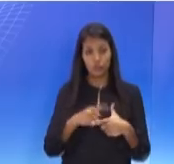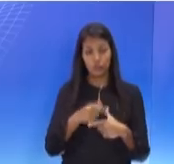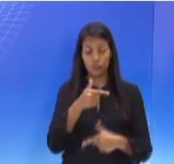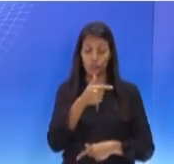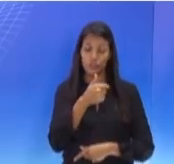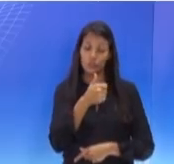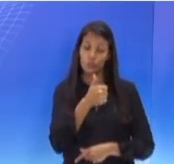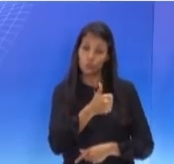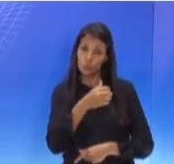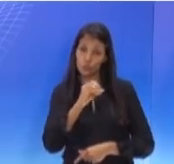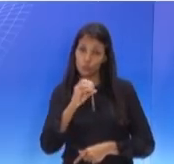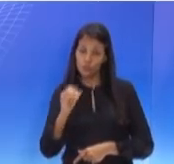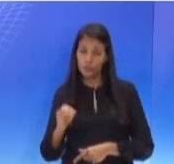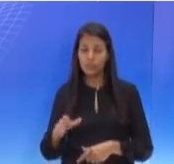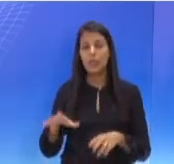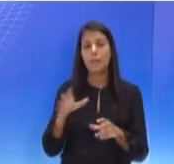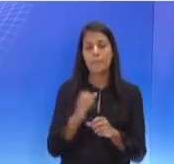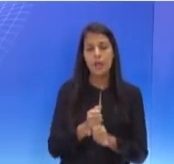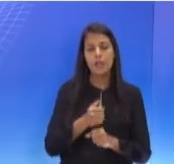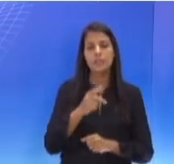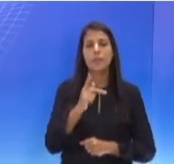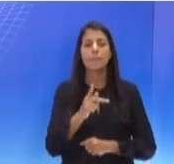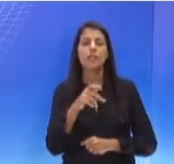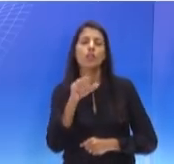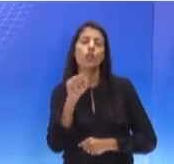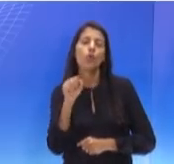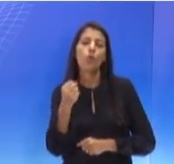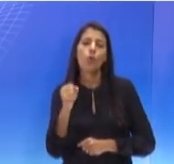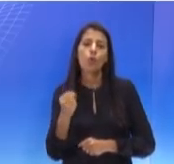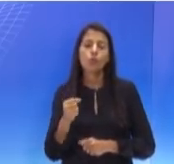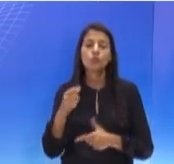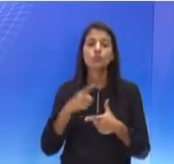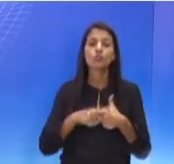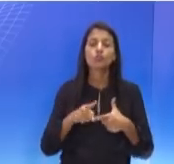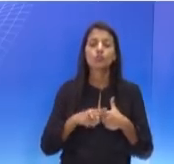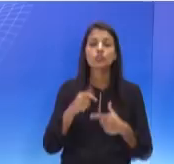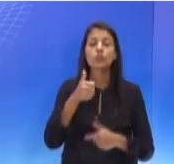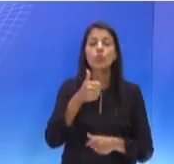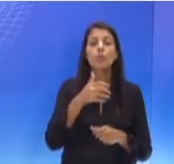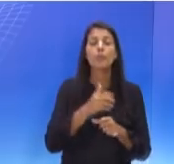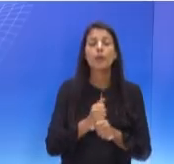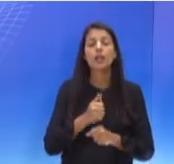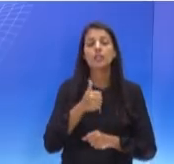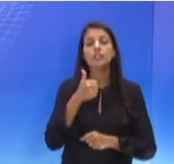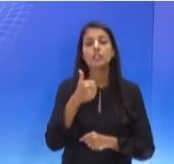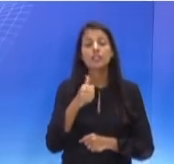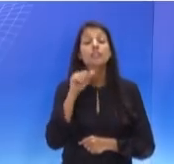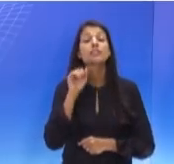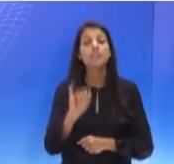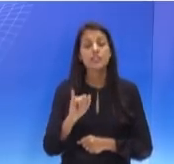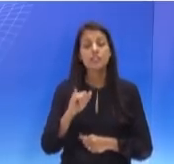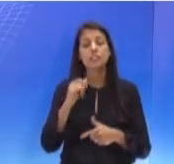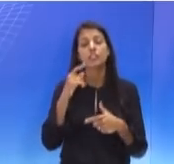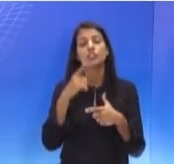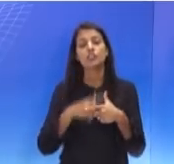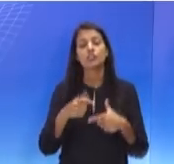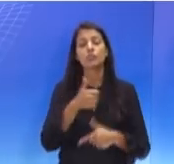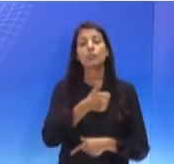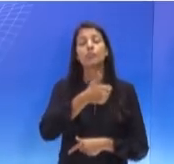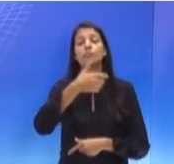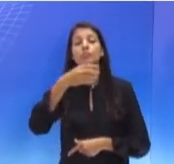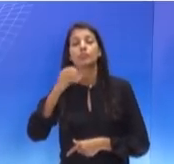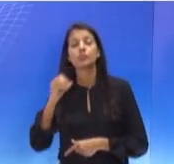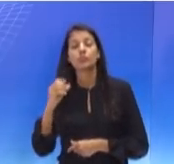mais P8 dividido por 1 mais I dividido por 100 elevado ao quadrado. Observem que nós temos 3